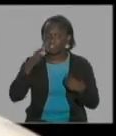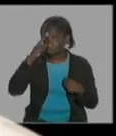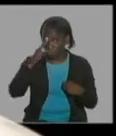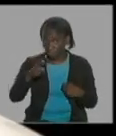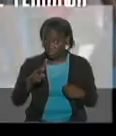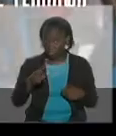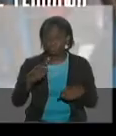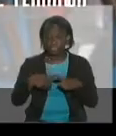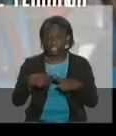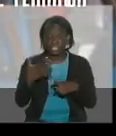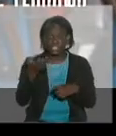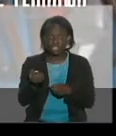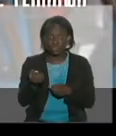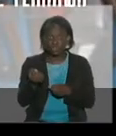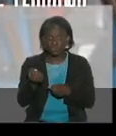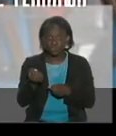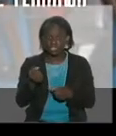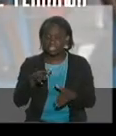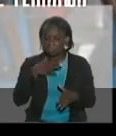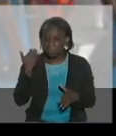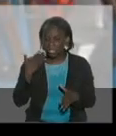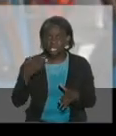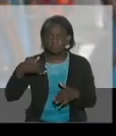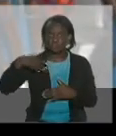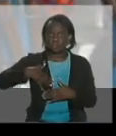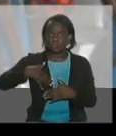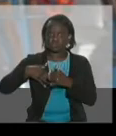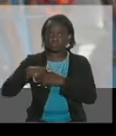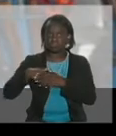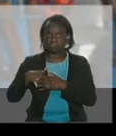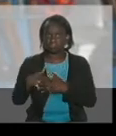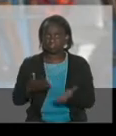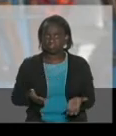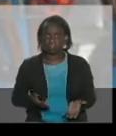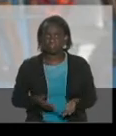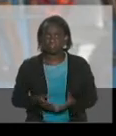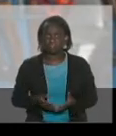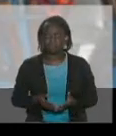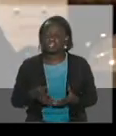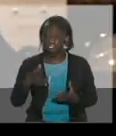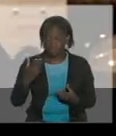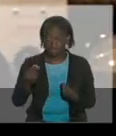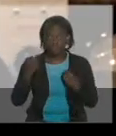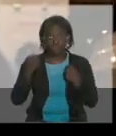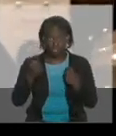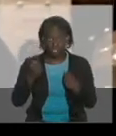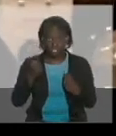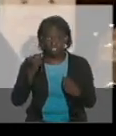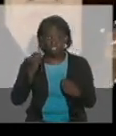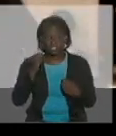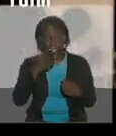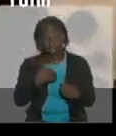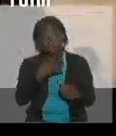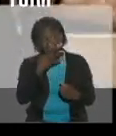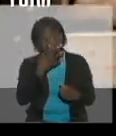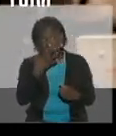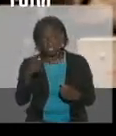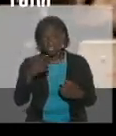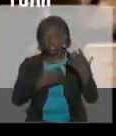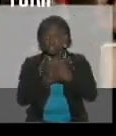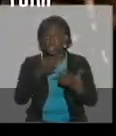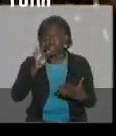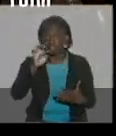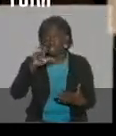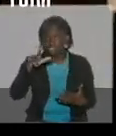ele segura a morte dentro de um bolso. Tão forte para mim quanto admirar o